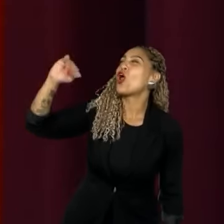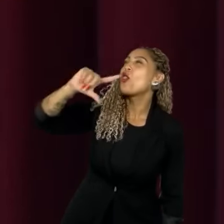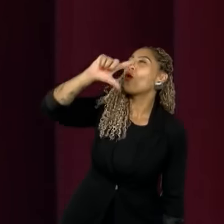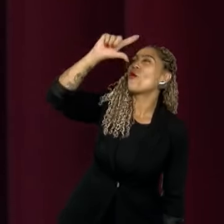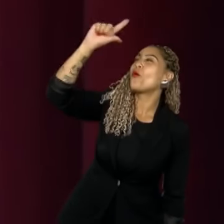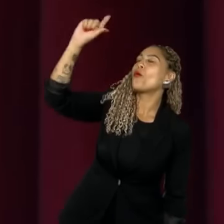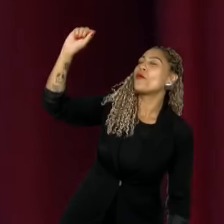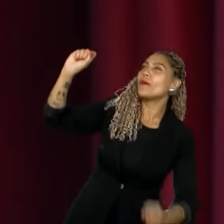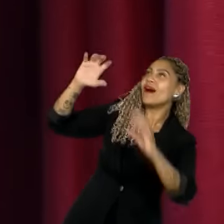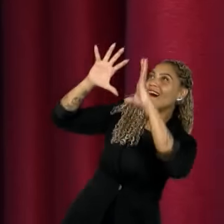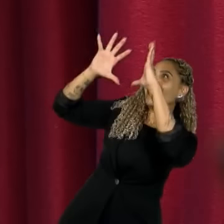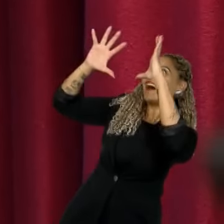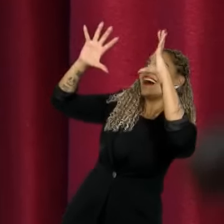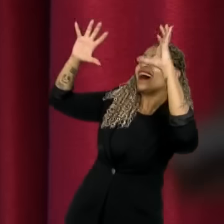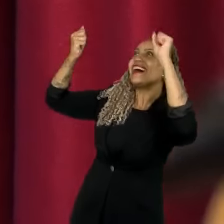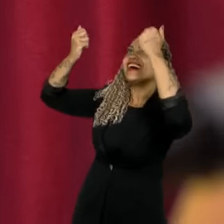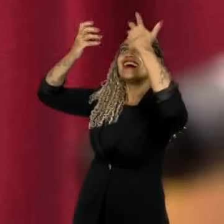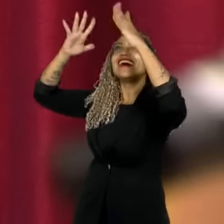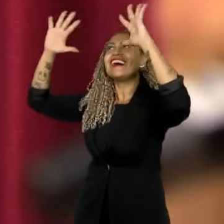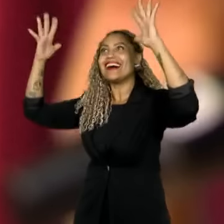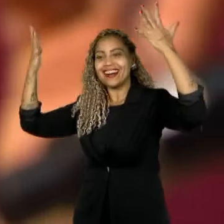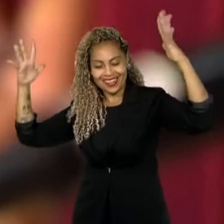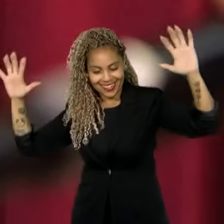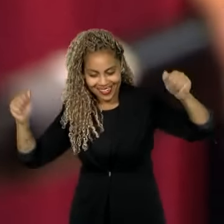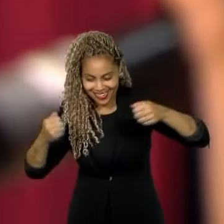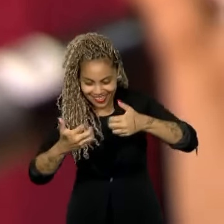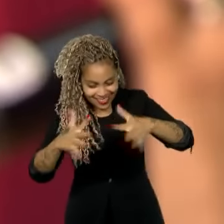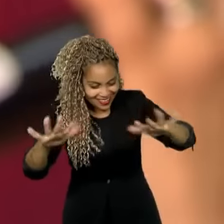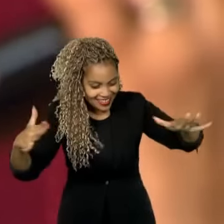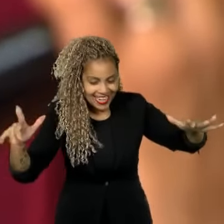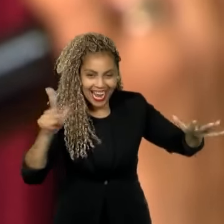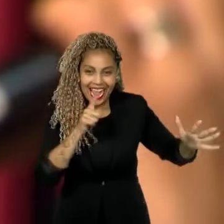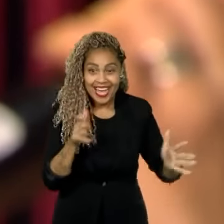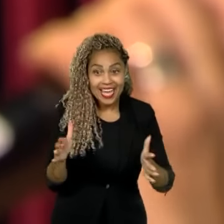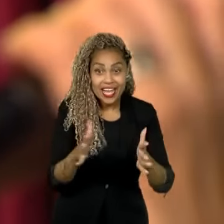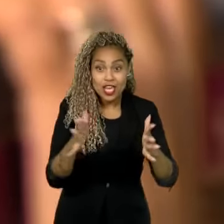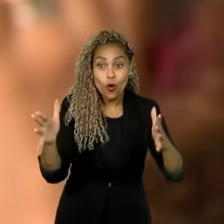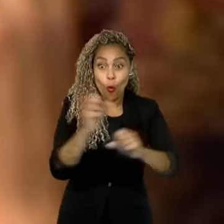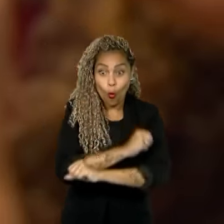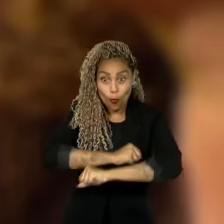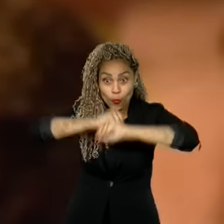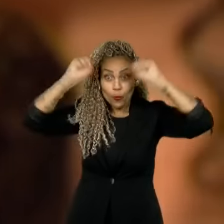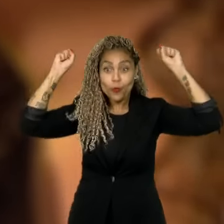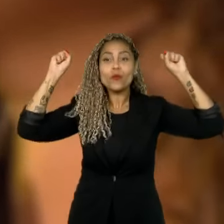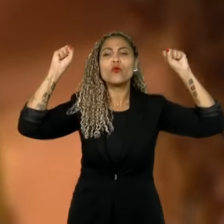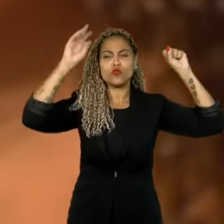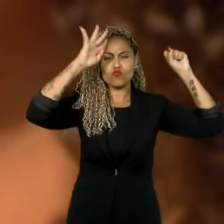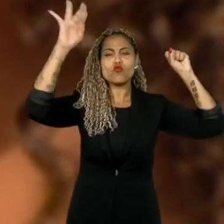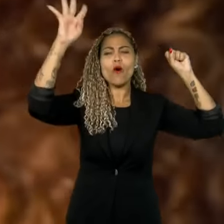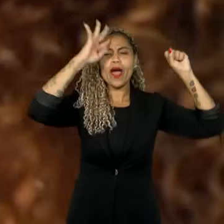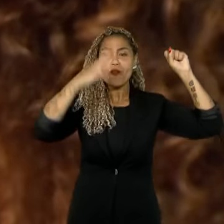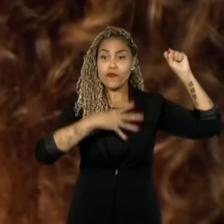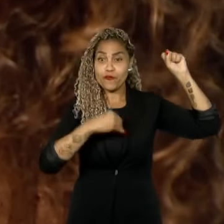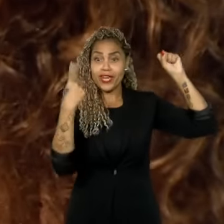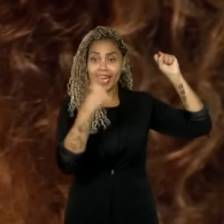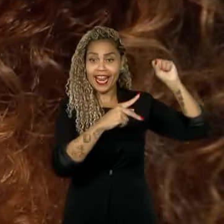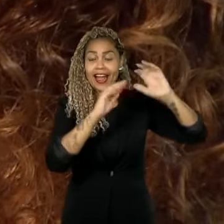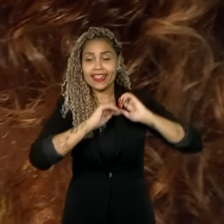as águas do rio. Ogum sonhava com a filha de Nanã